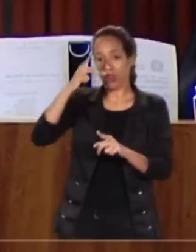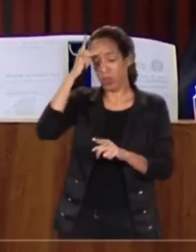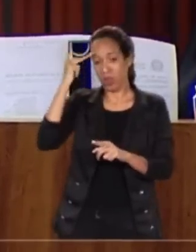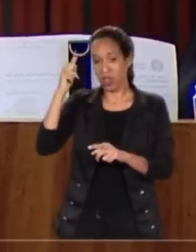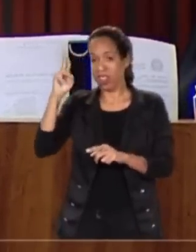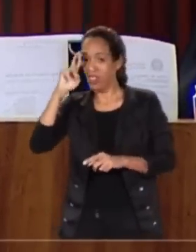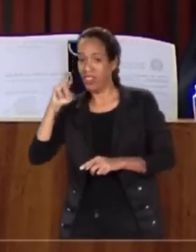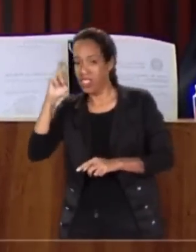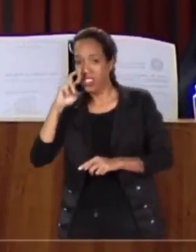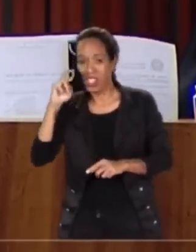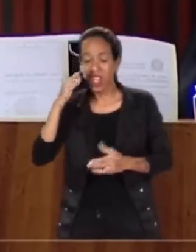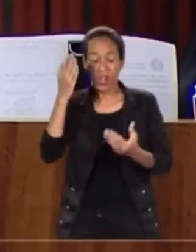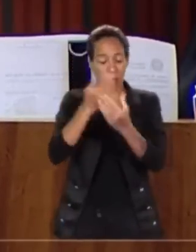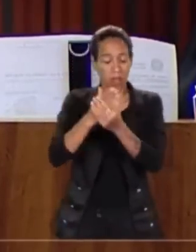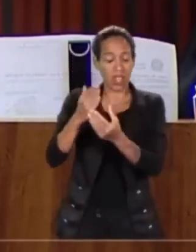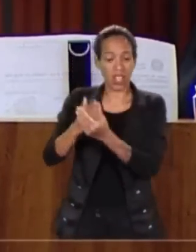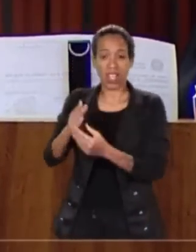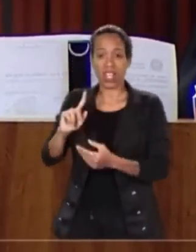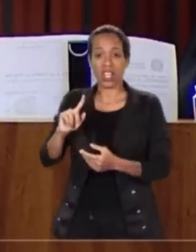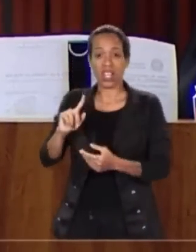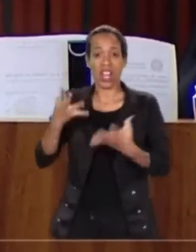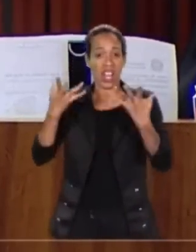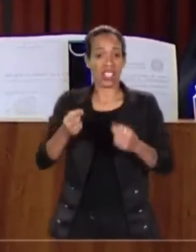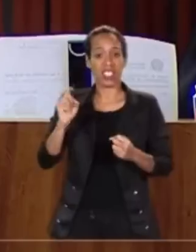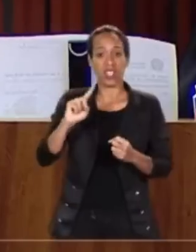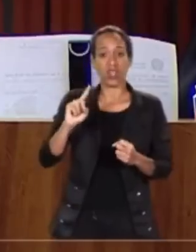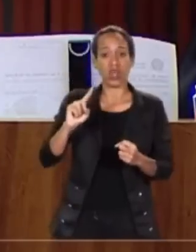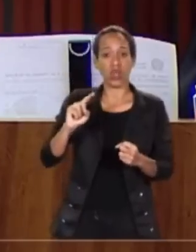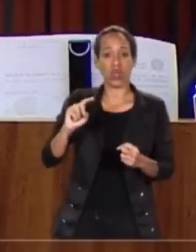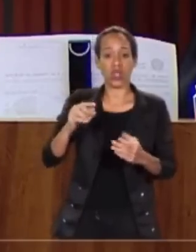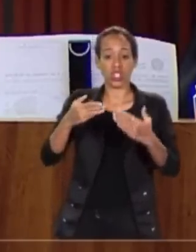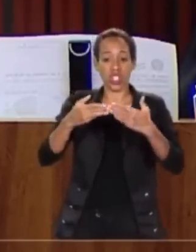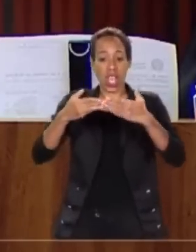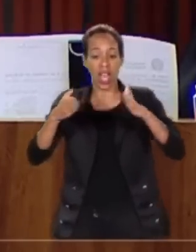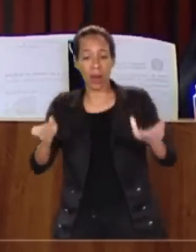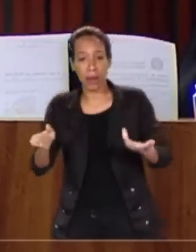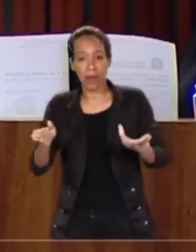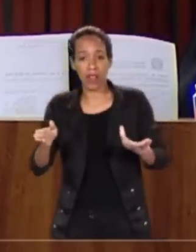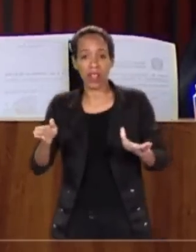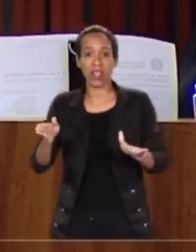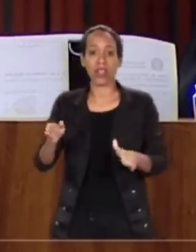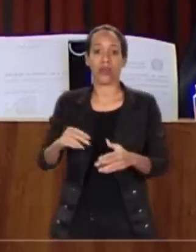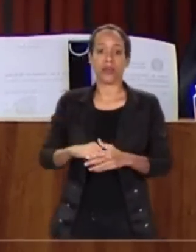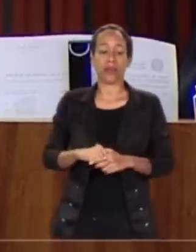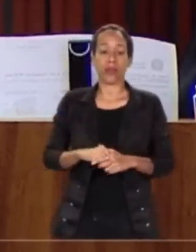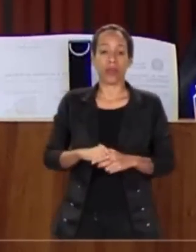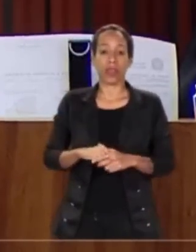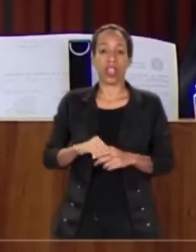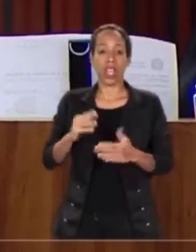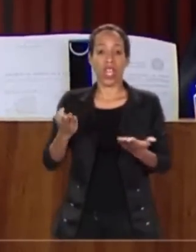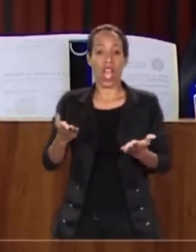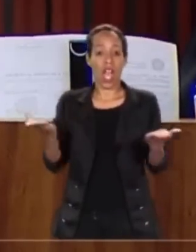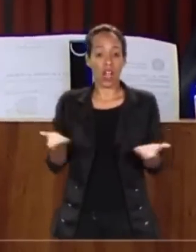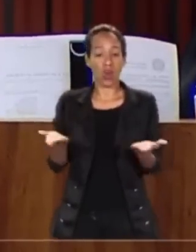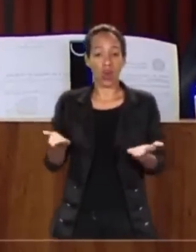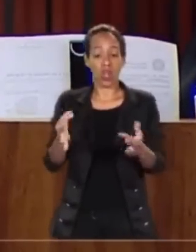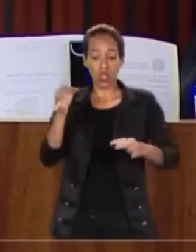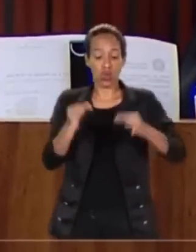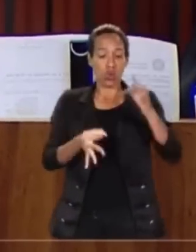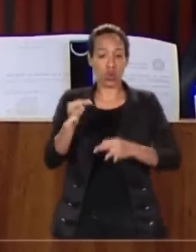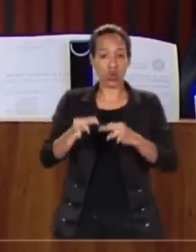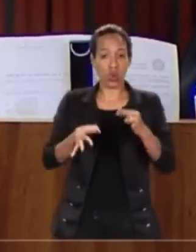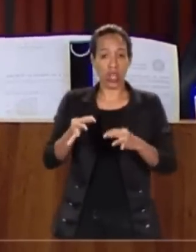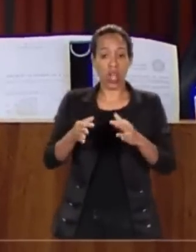ligação de nulidade processual indeferir o requerimento de abertura da instrução e no mérito julgar parcialmente